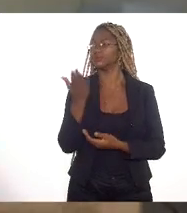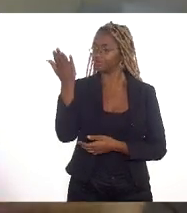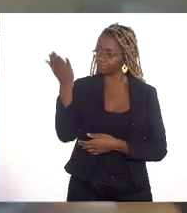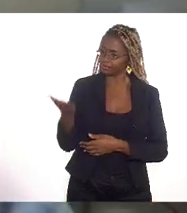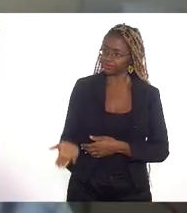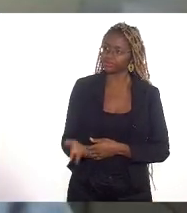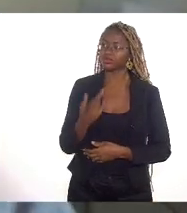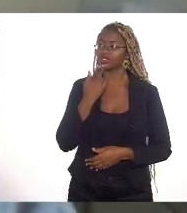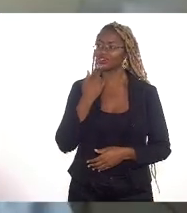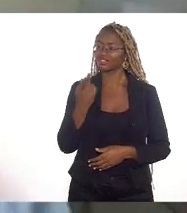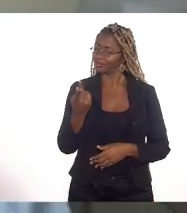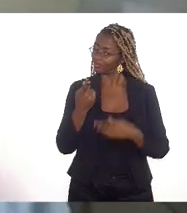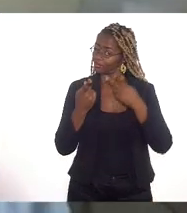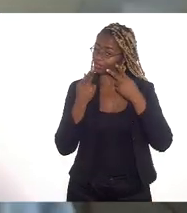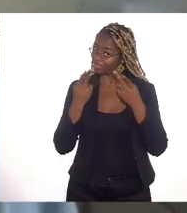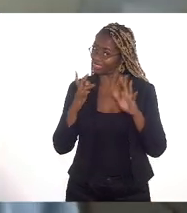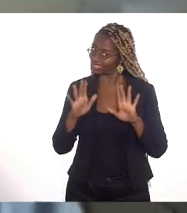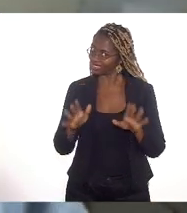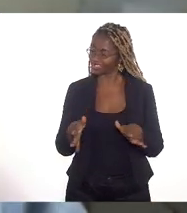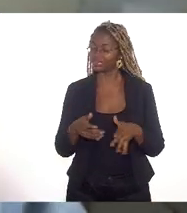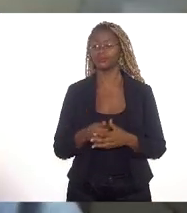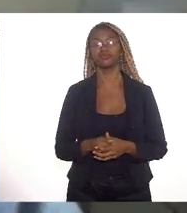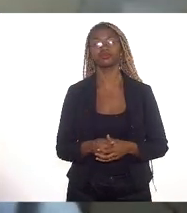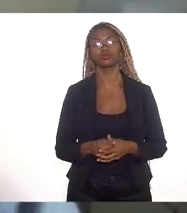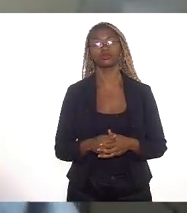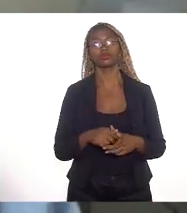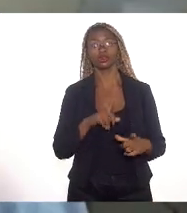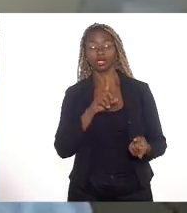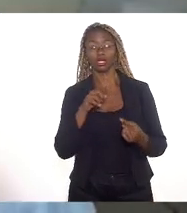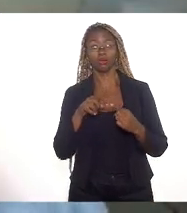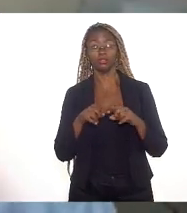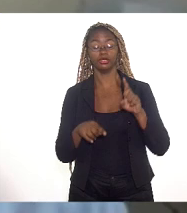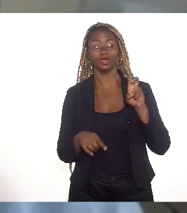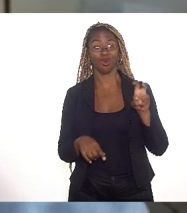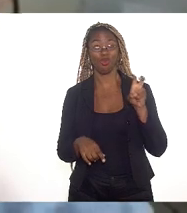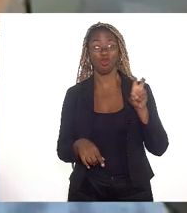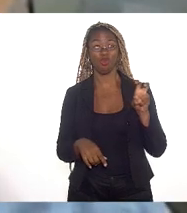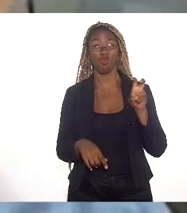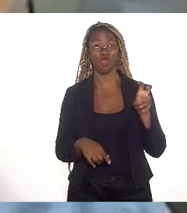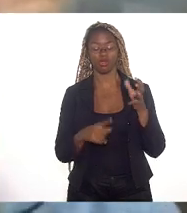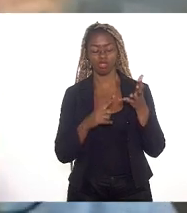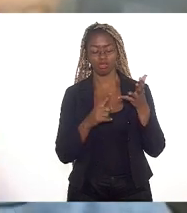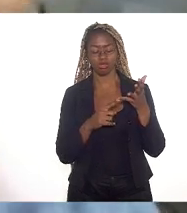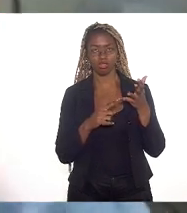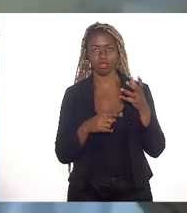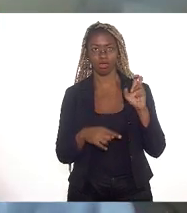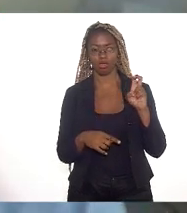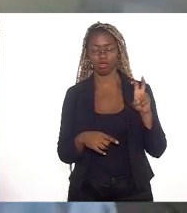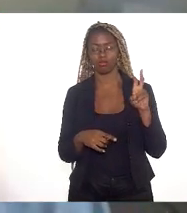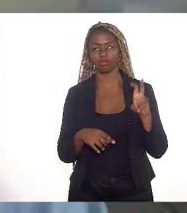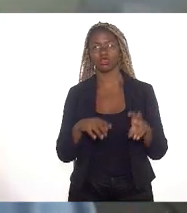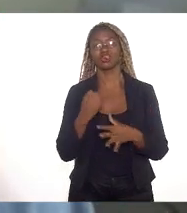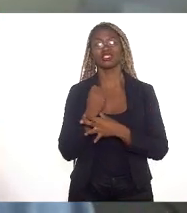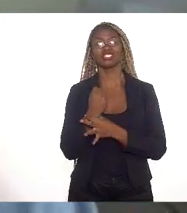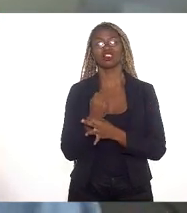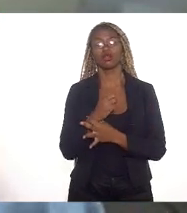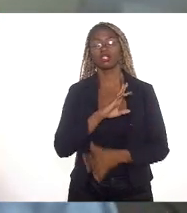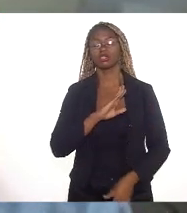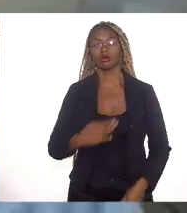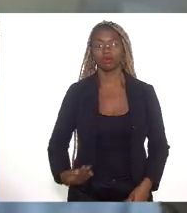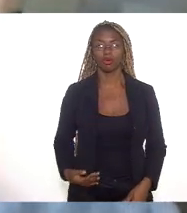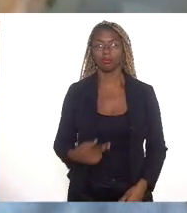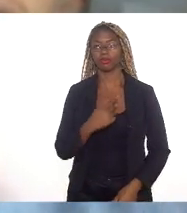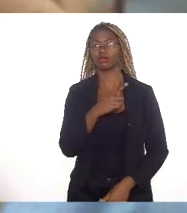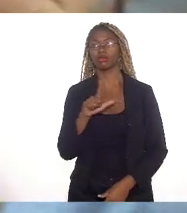já coordenou, que faz parte do quinto eixo da segurança pública, que é o projeto de deputado